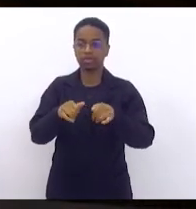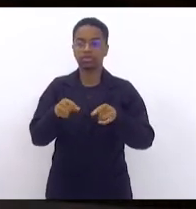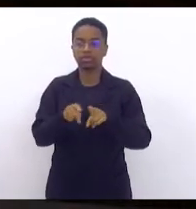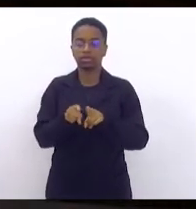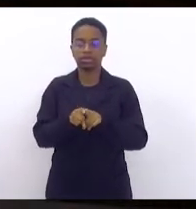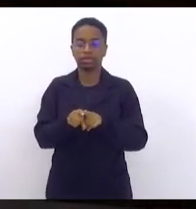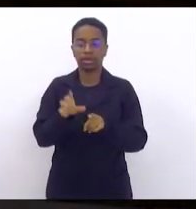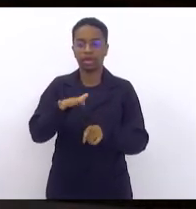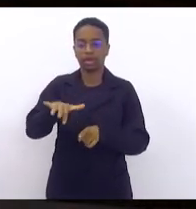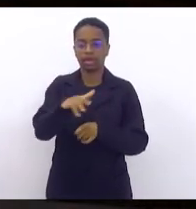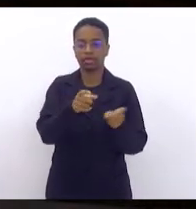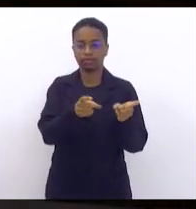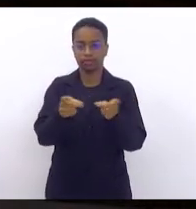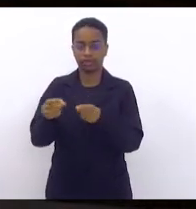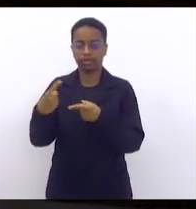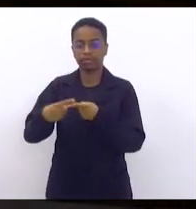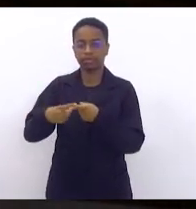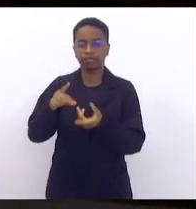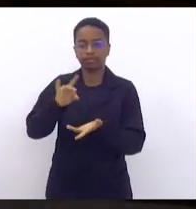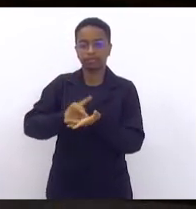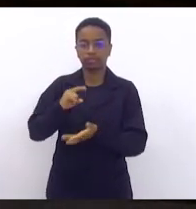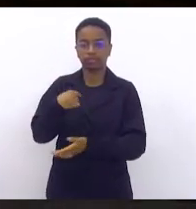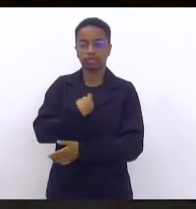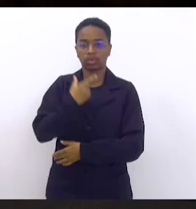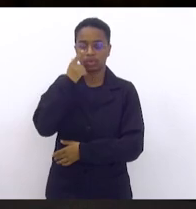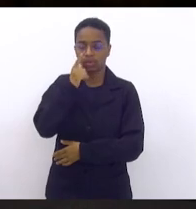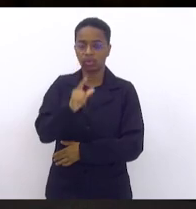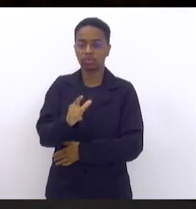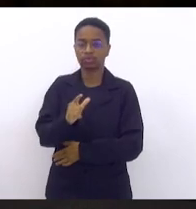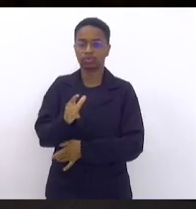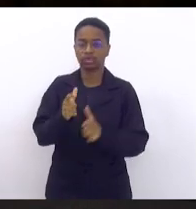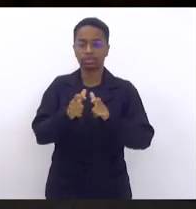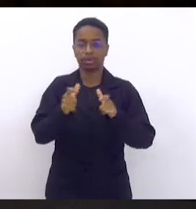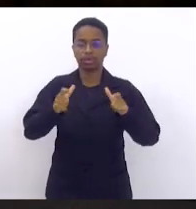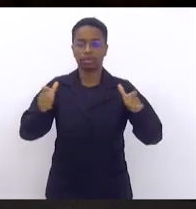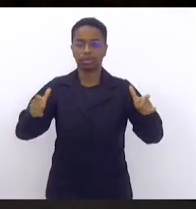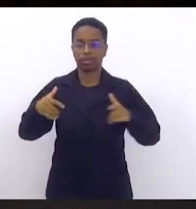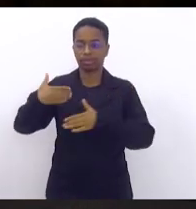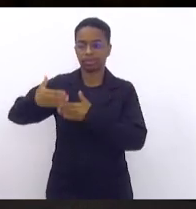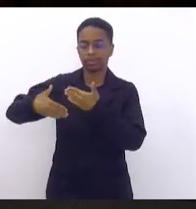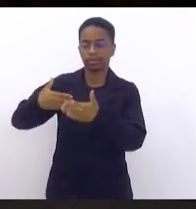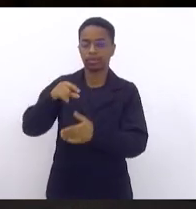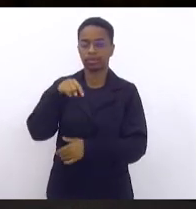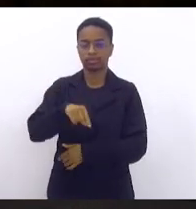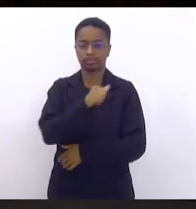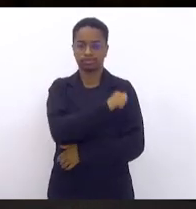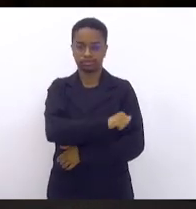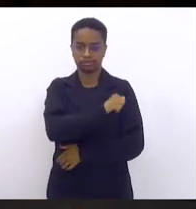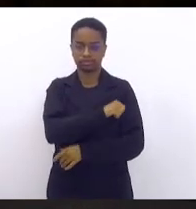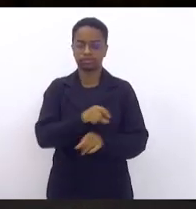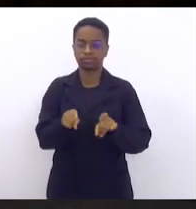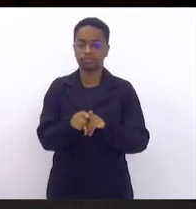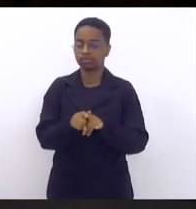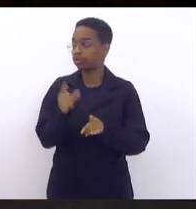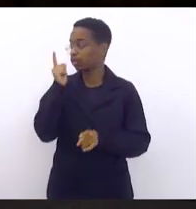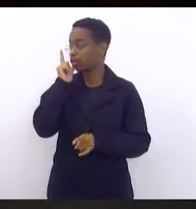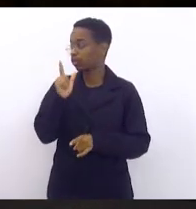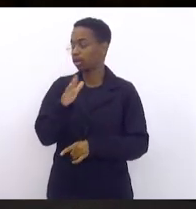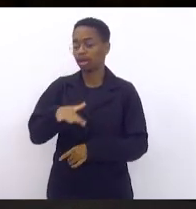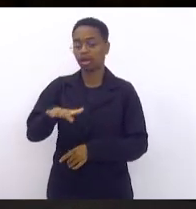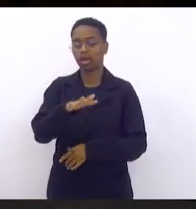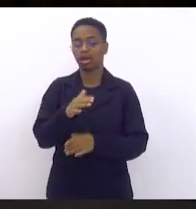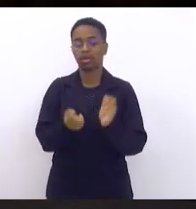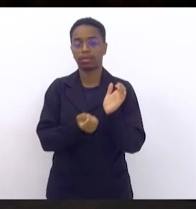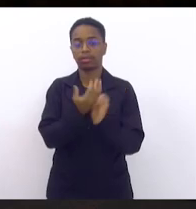comércio para que a gente consiga realmente da escala para esse processo aqui do Estado do Rio de Janeiro e fazer com que essa cadeia produtiva